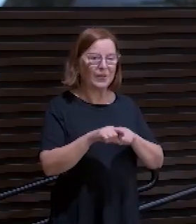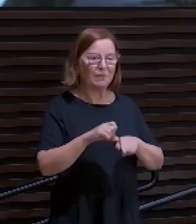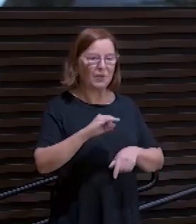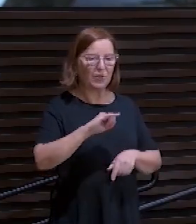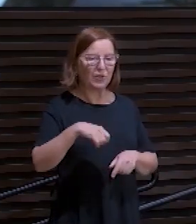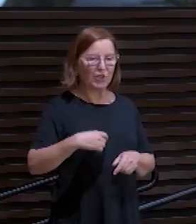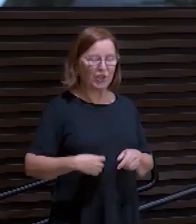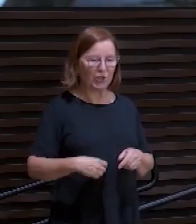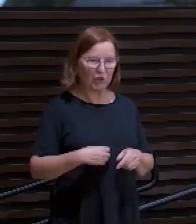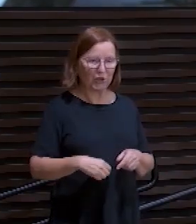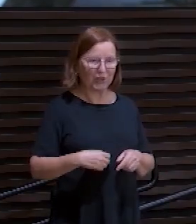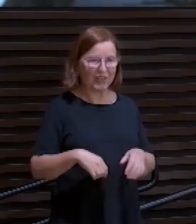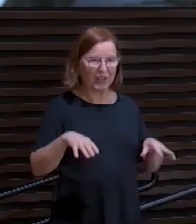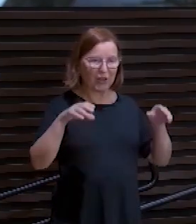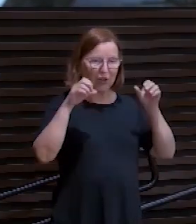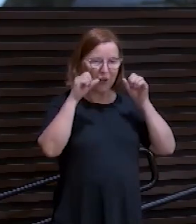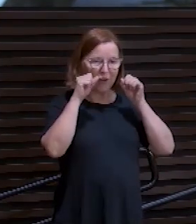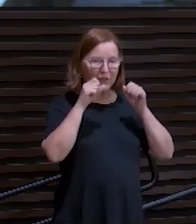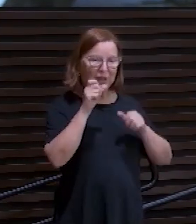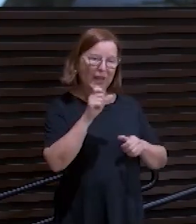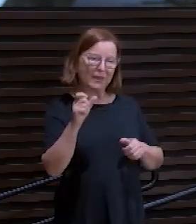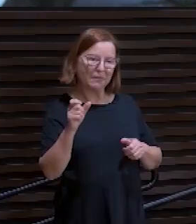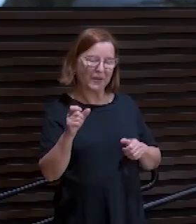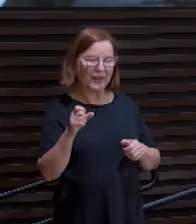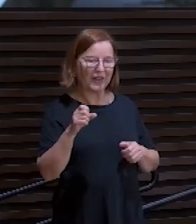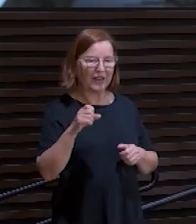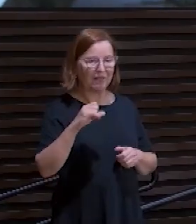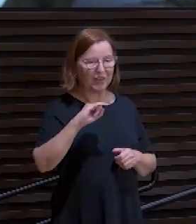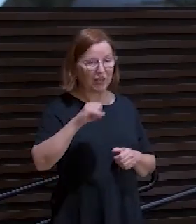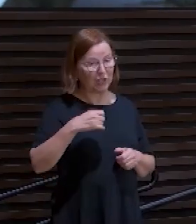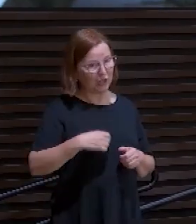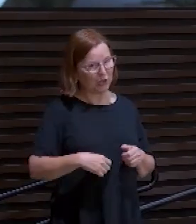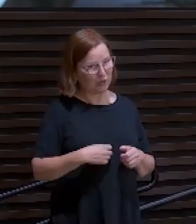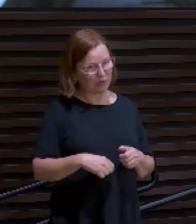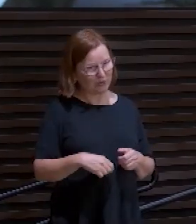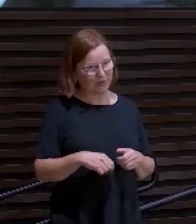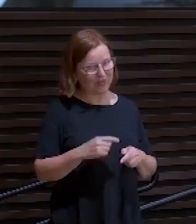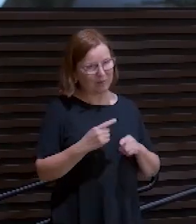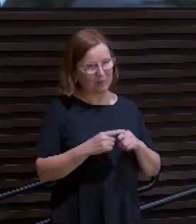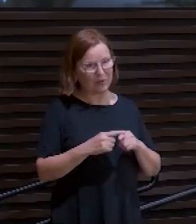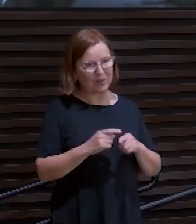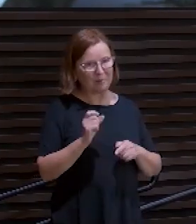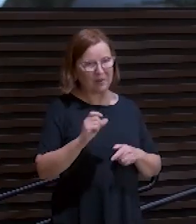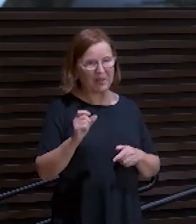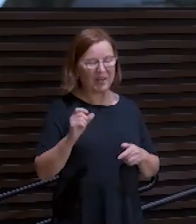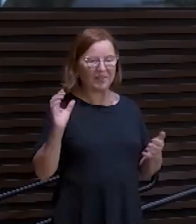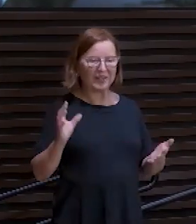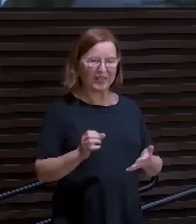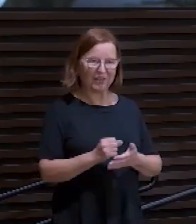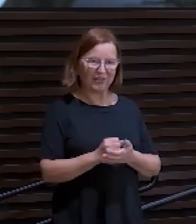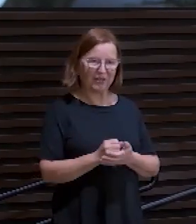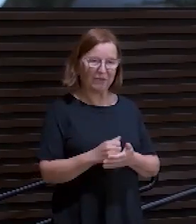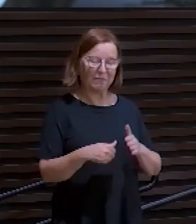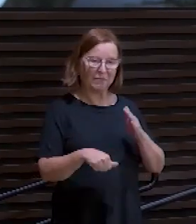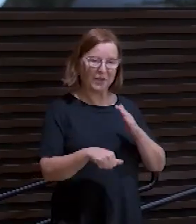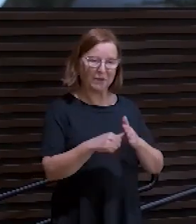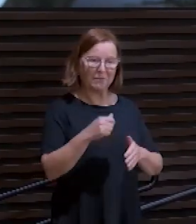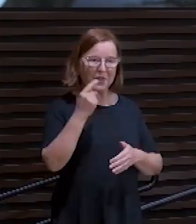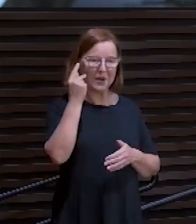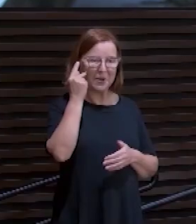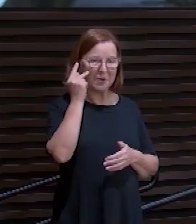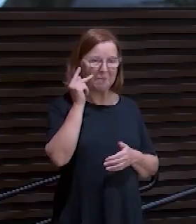as palavras de salvação são, em primeiro lugar, para os crentes, para os eleitos de